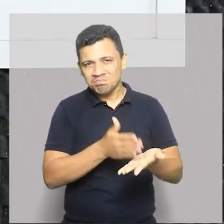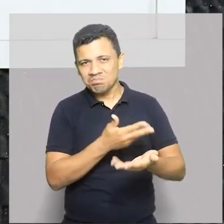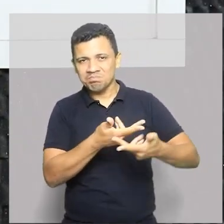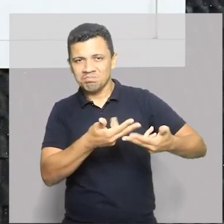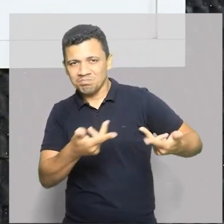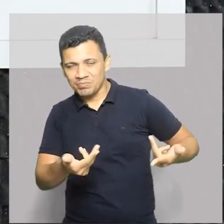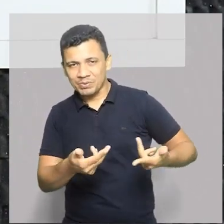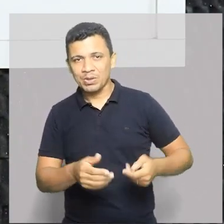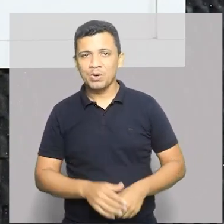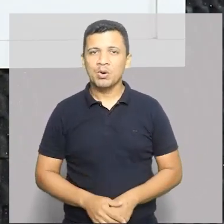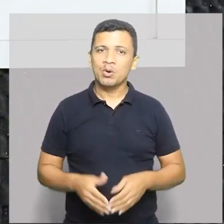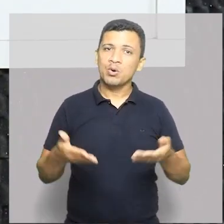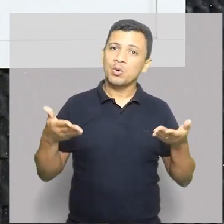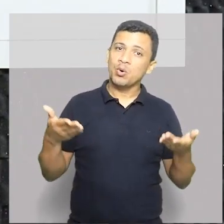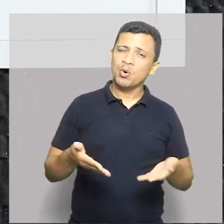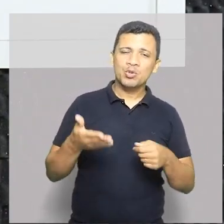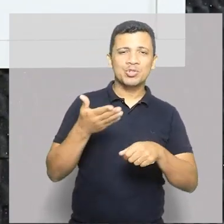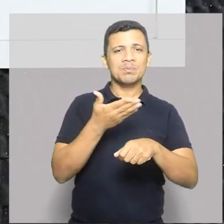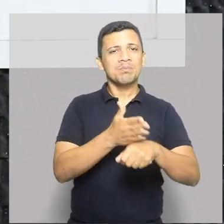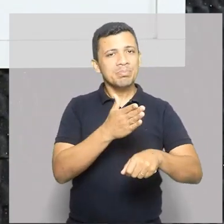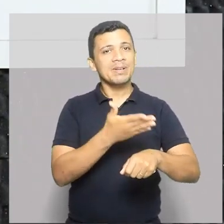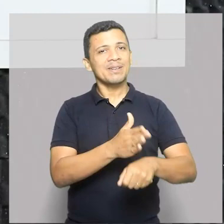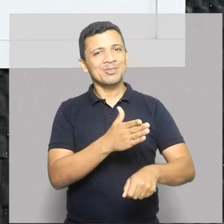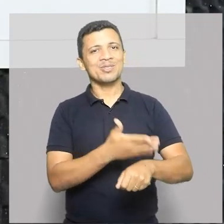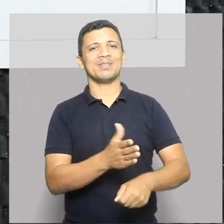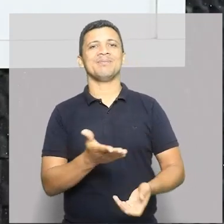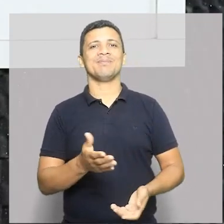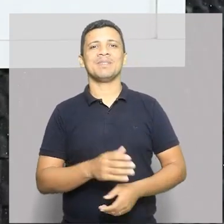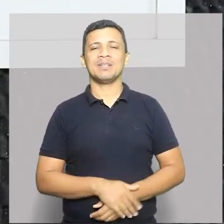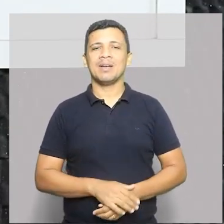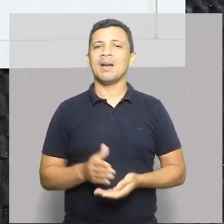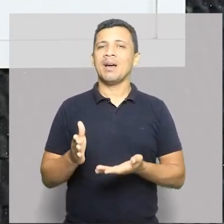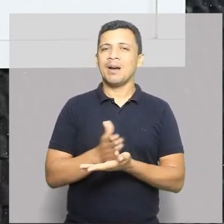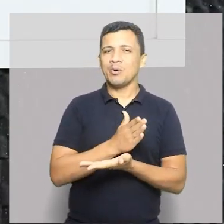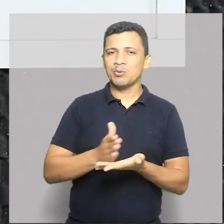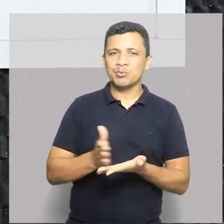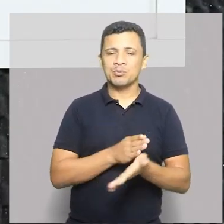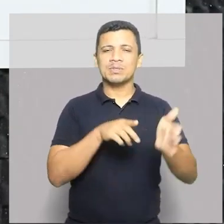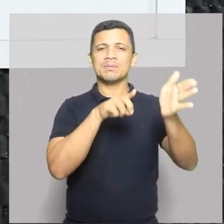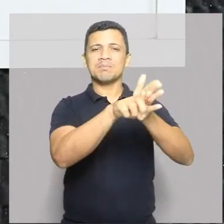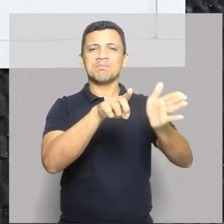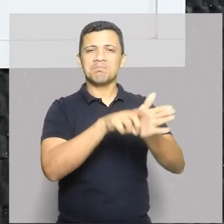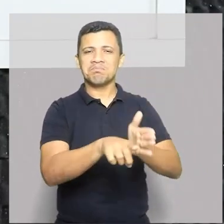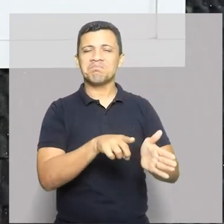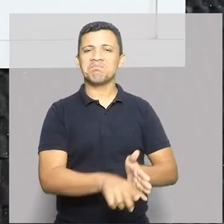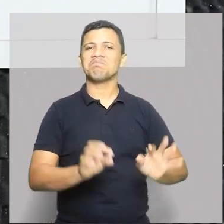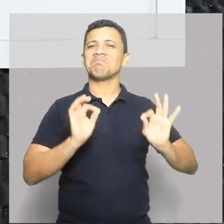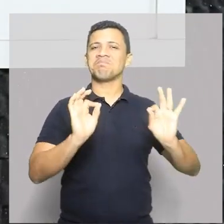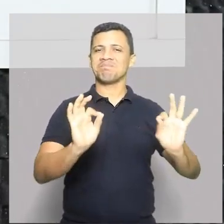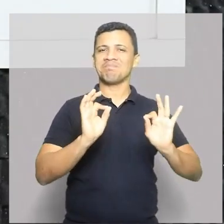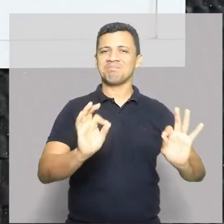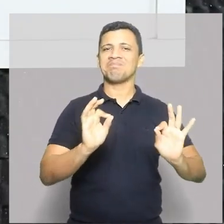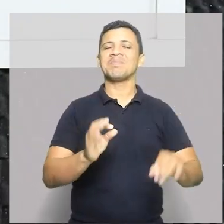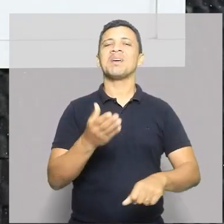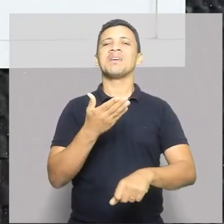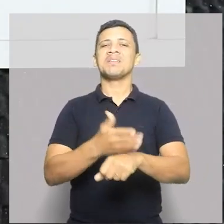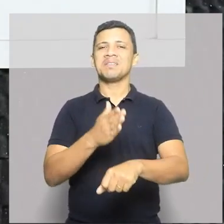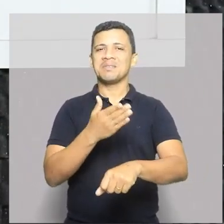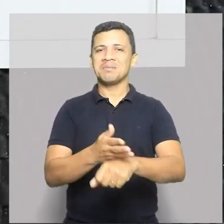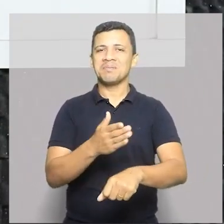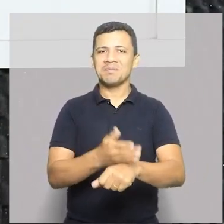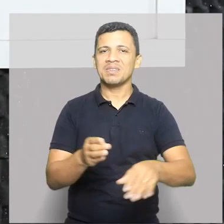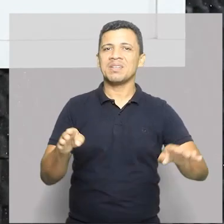Somente praticar, pessoal. Nós vamos somente praticar. E eu trouxe algumas questões aqui maravilhosas para a gente poder treinar e,